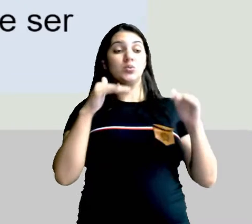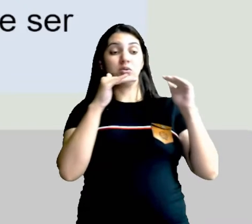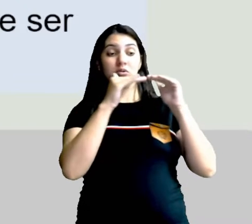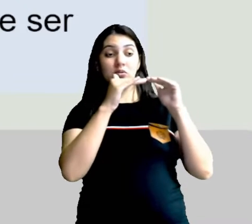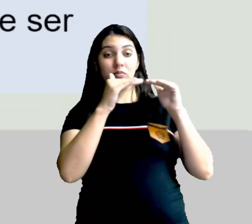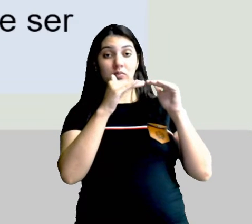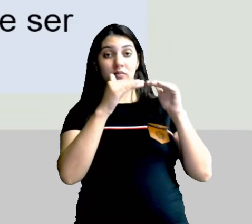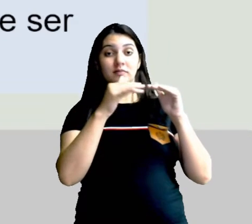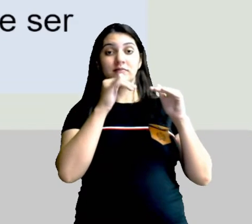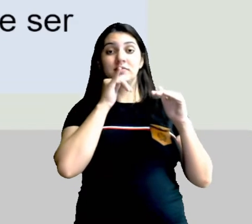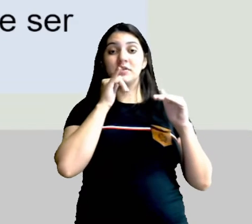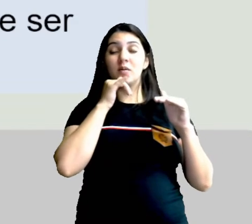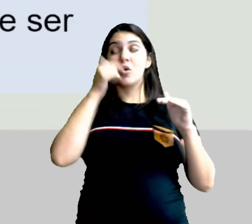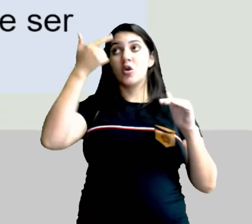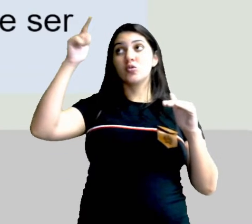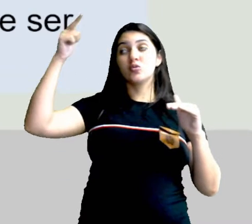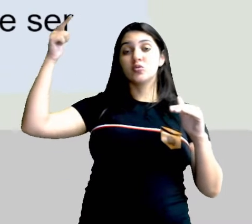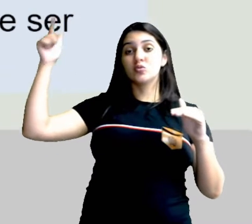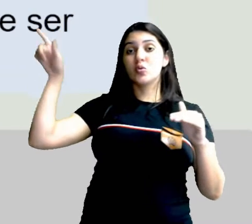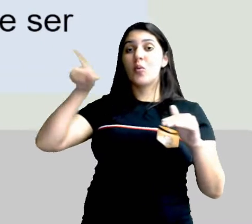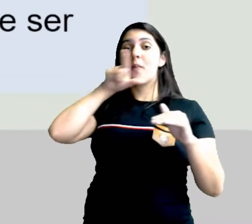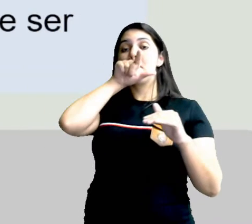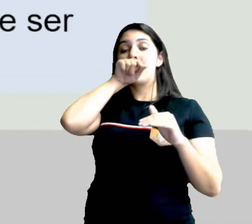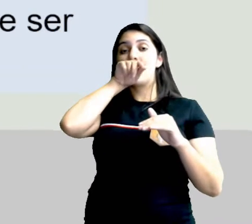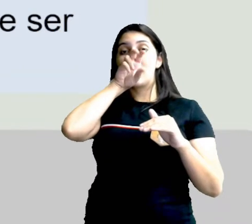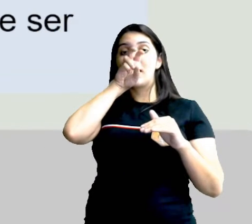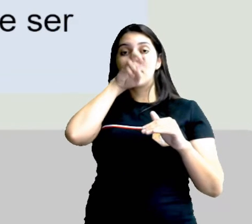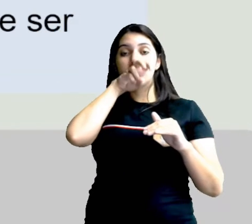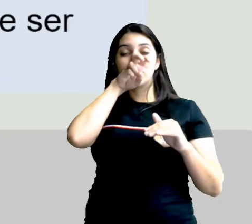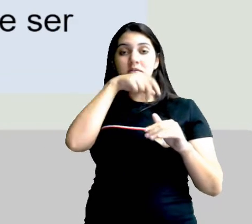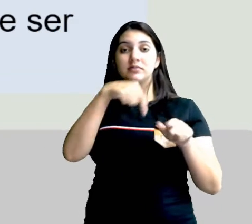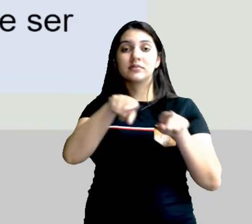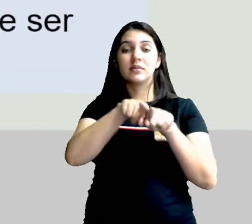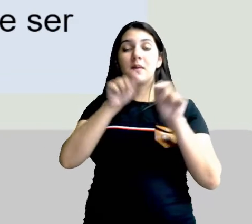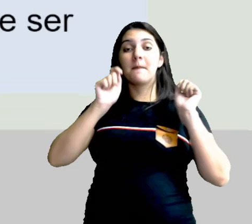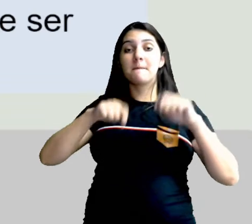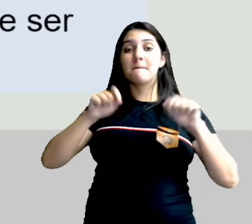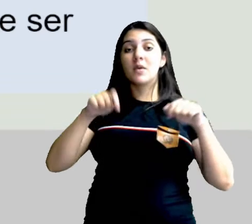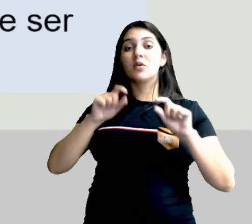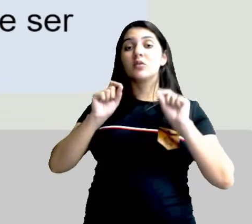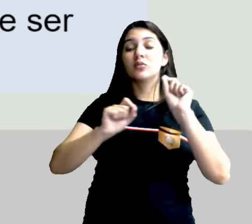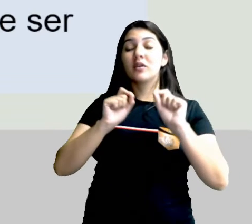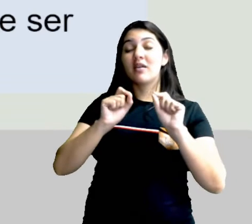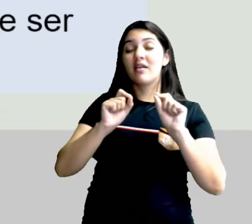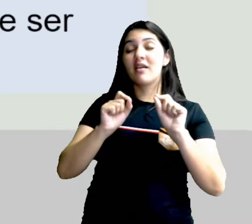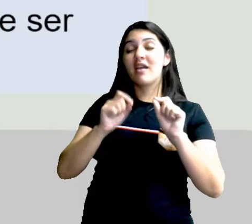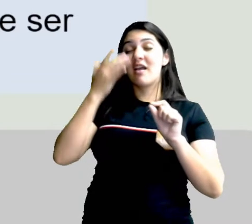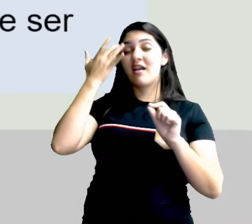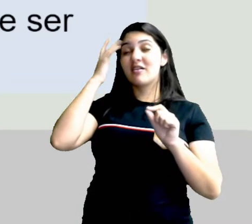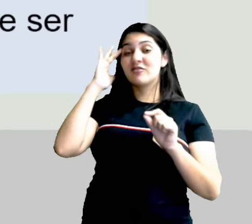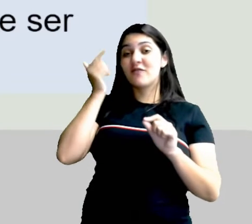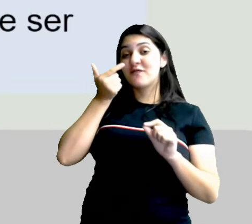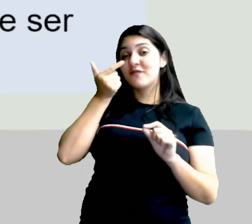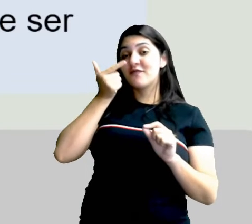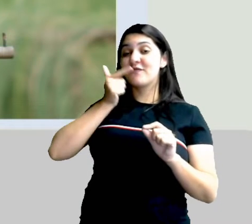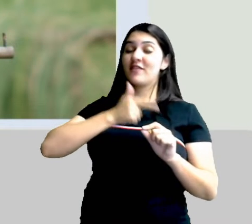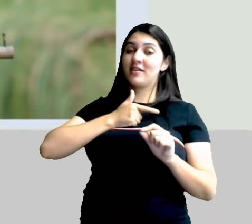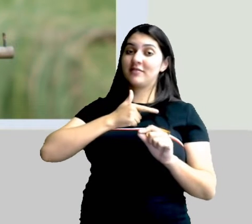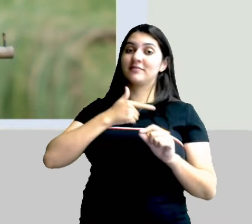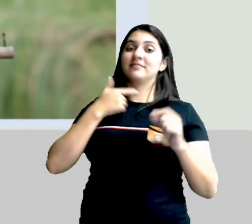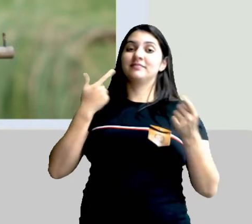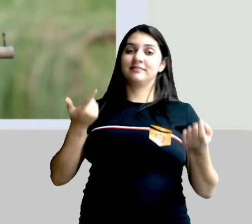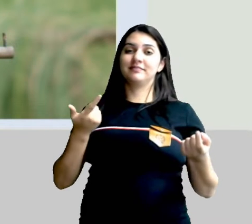comparando ao esplendor dos papagaios e dos tucanos, pode ser considerado feio. Olha